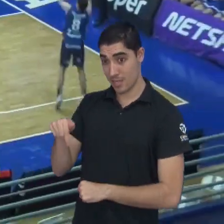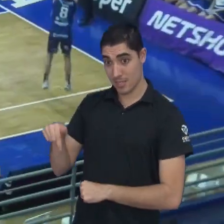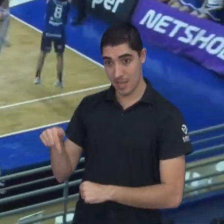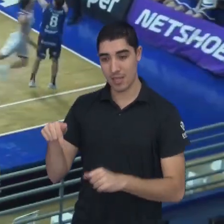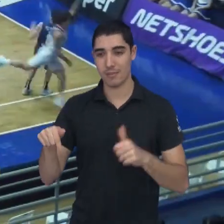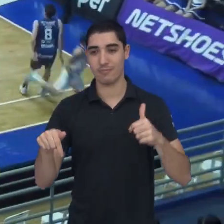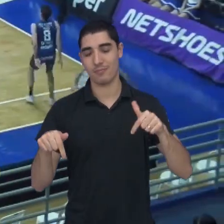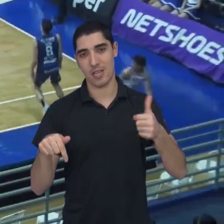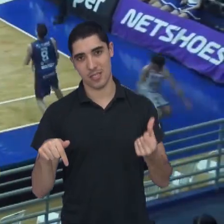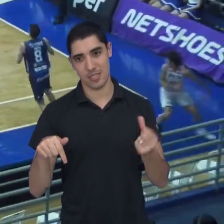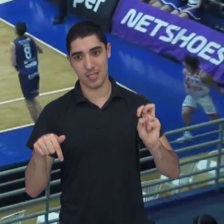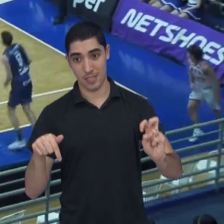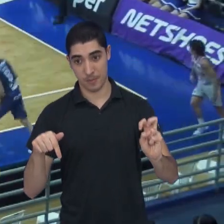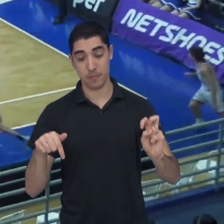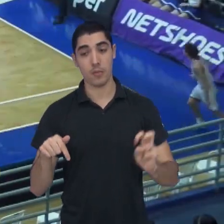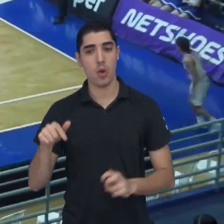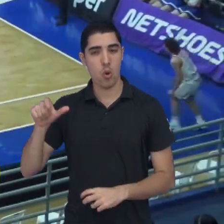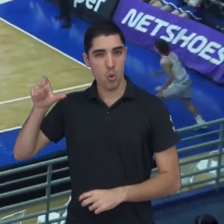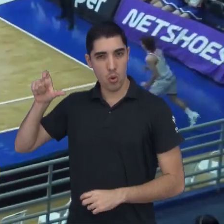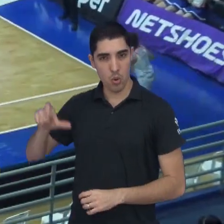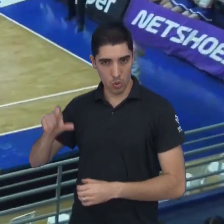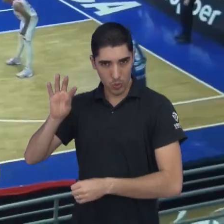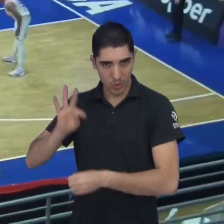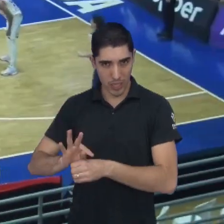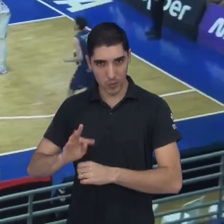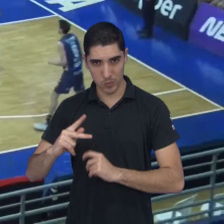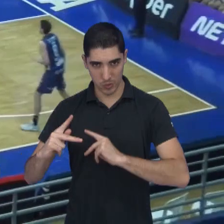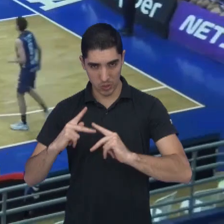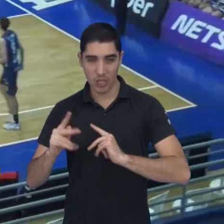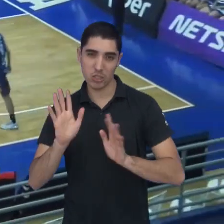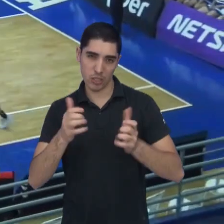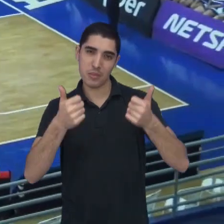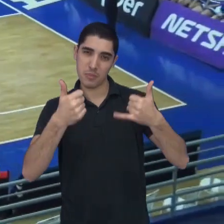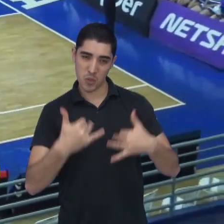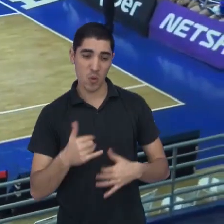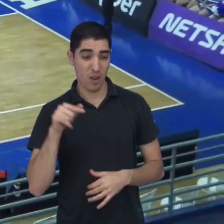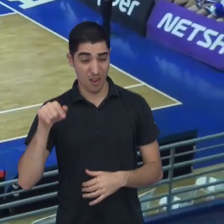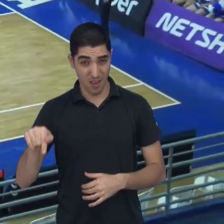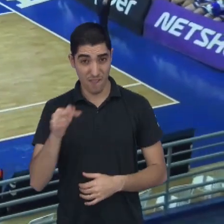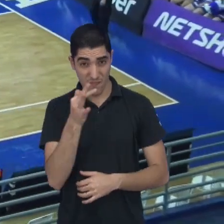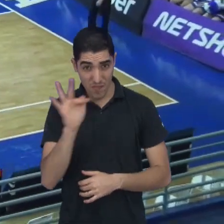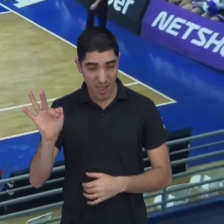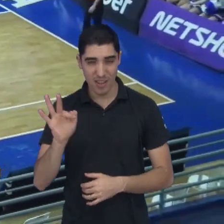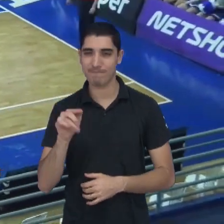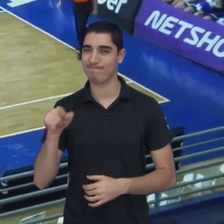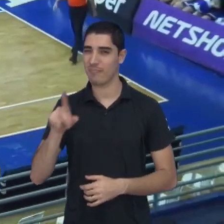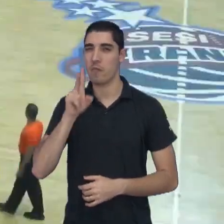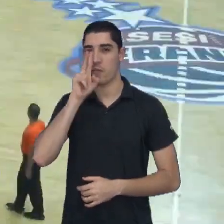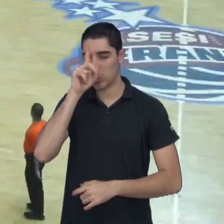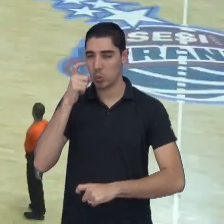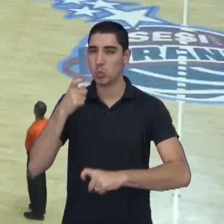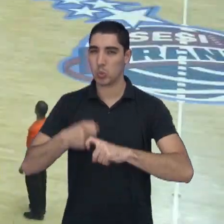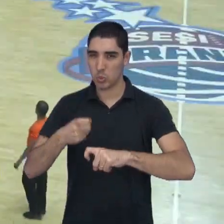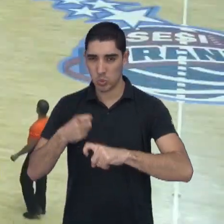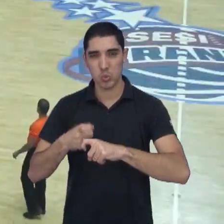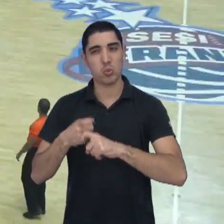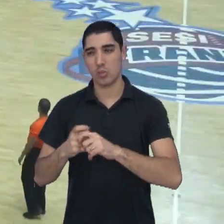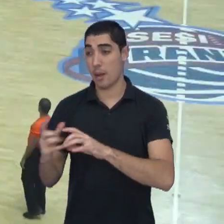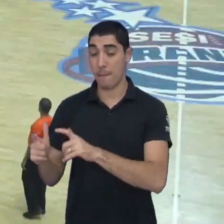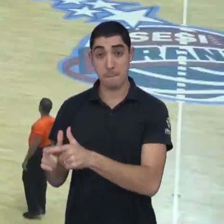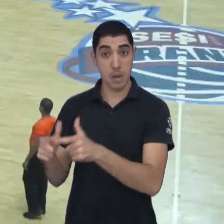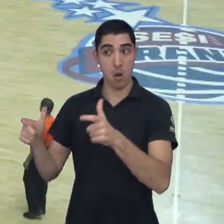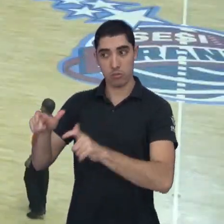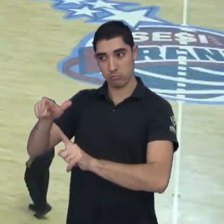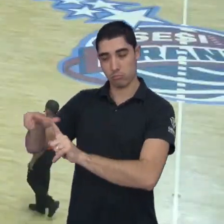77-65. O Regis Marrelli falou aqui na quarta-feira, né, Brunão, que Franca é Franca, independente de quem jogue. A maioria dos jogadores ali são do